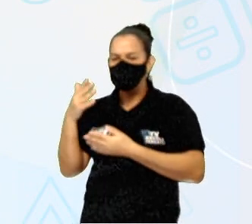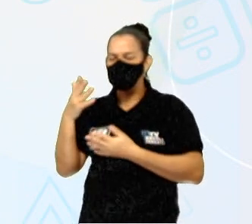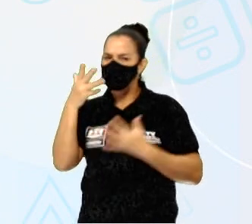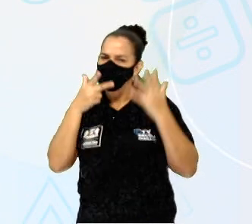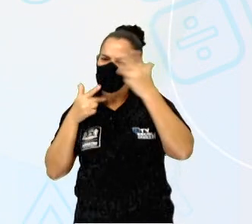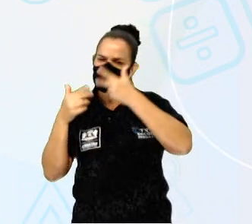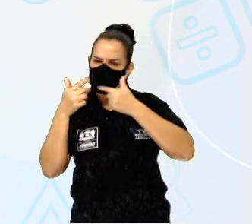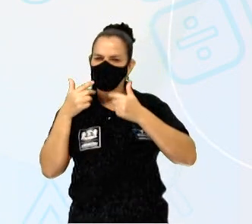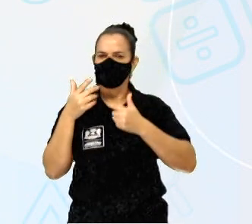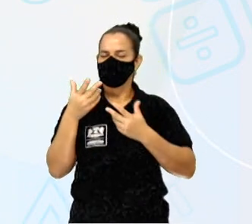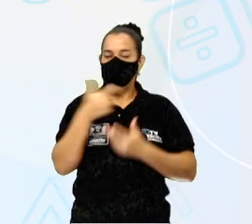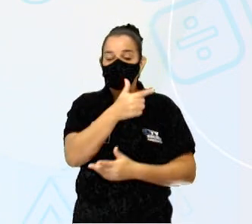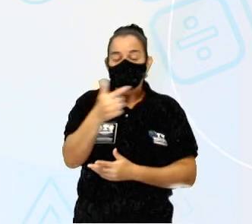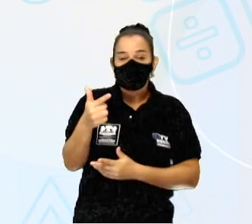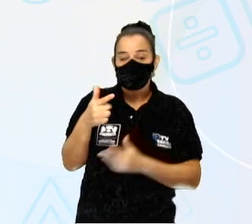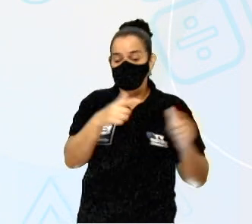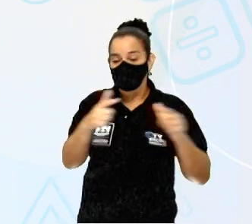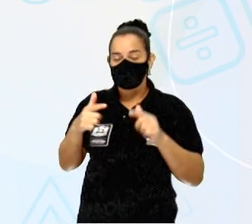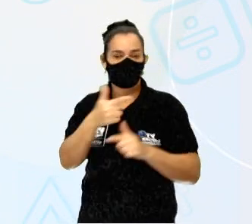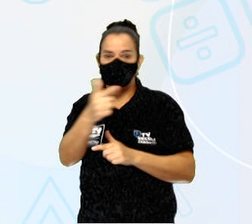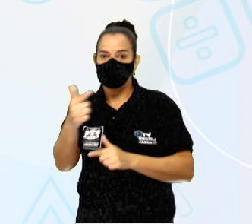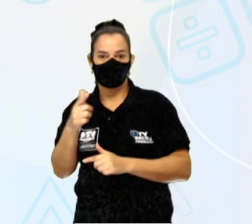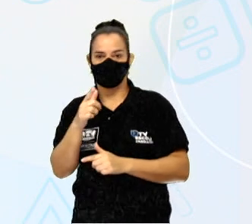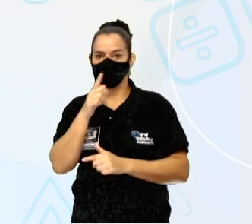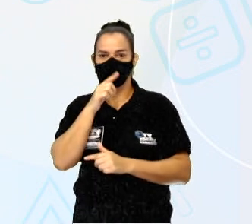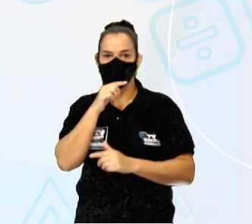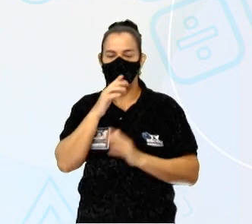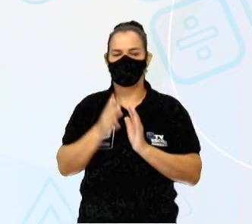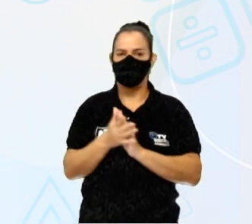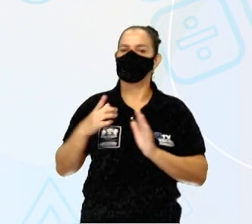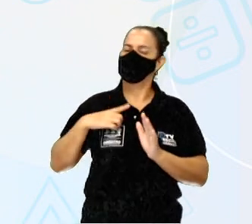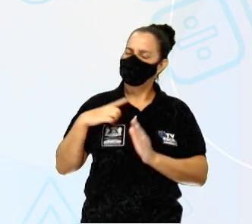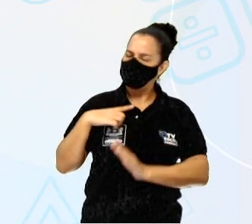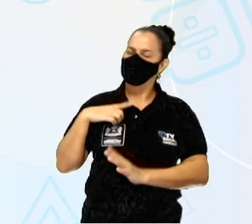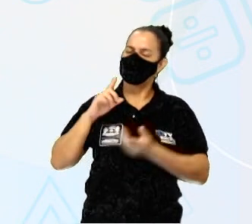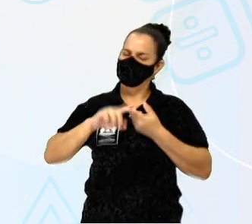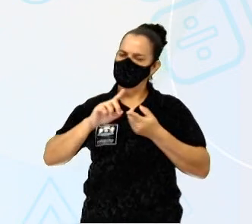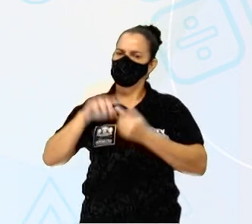O Tarzan, o filme do Tarzan, tem bastante florestas,